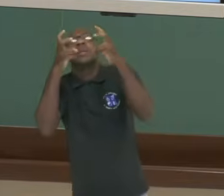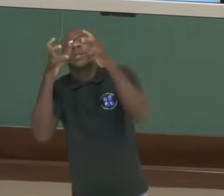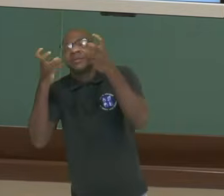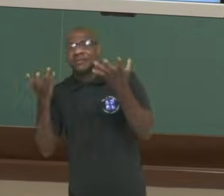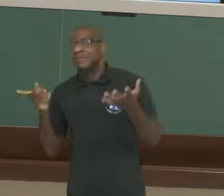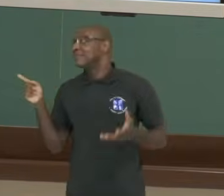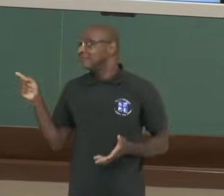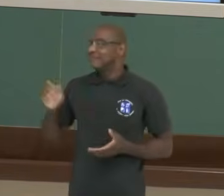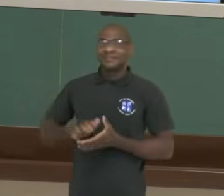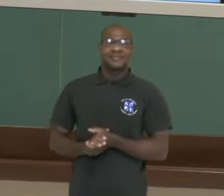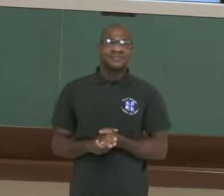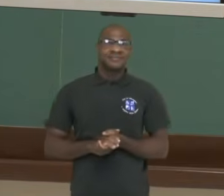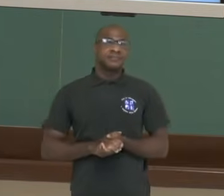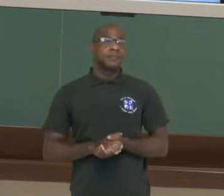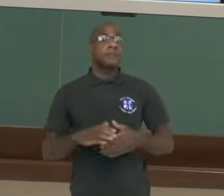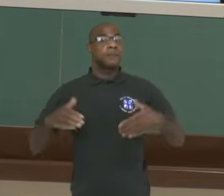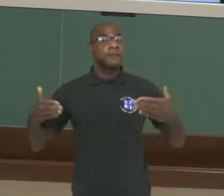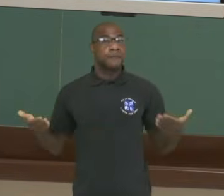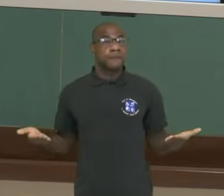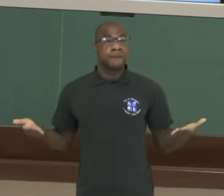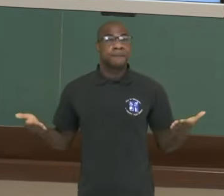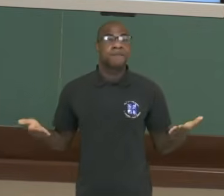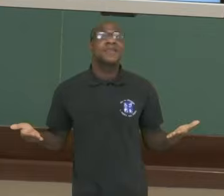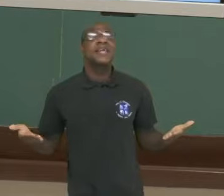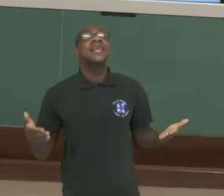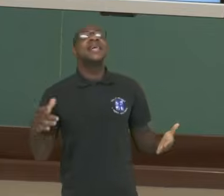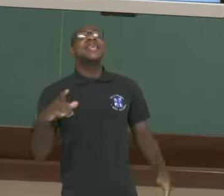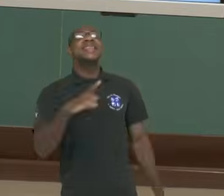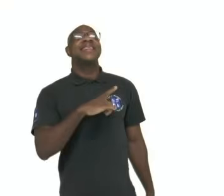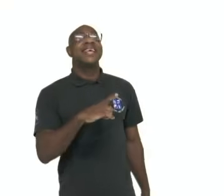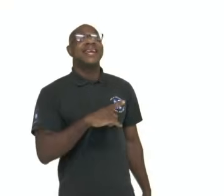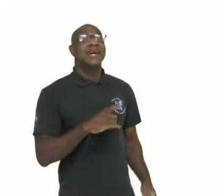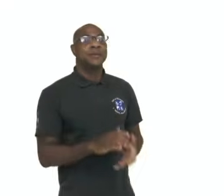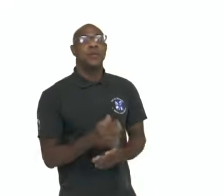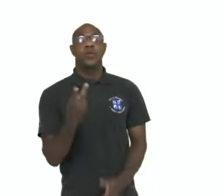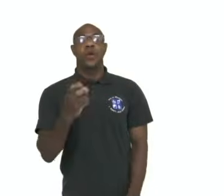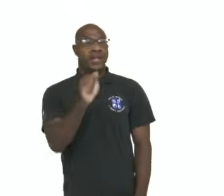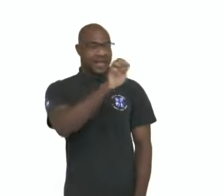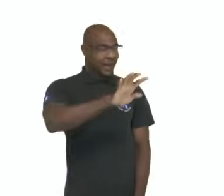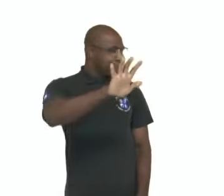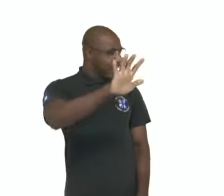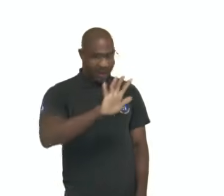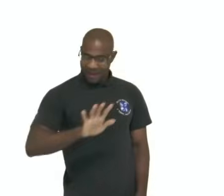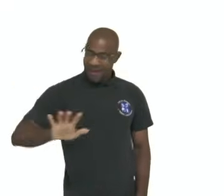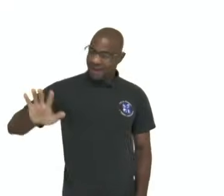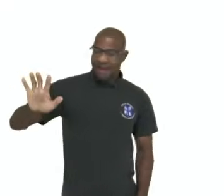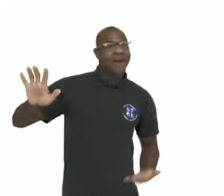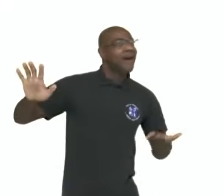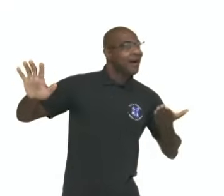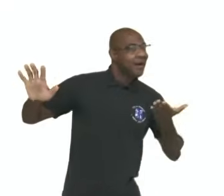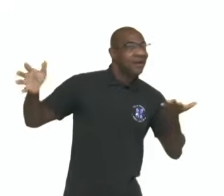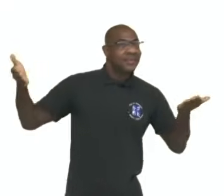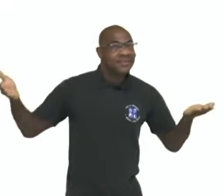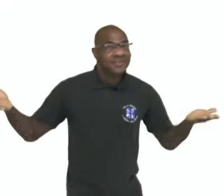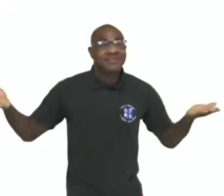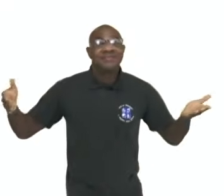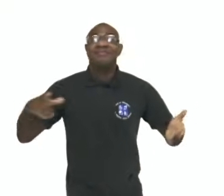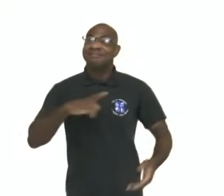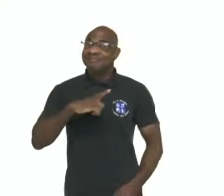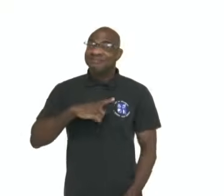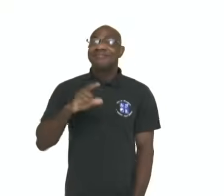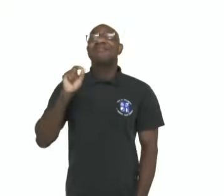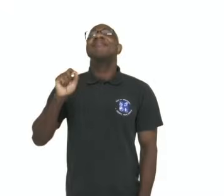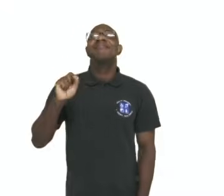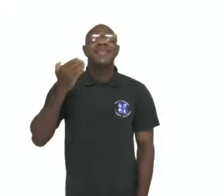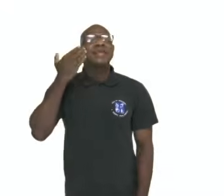Mileto. Muito bem, aqui nós temos, então, duas imagens, né? E a gente vai